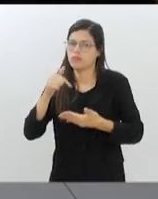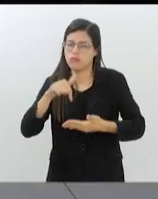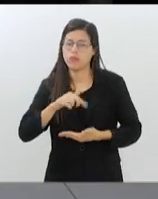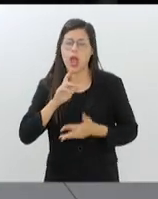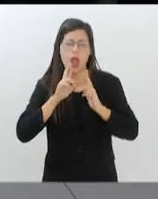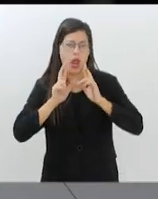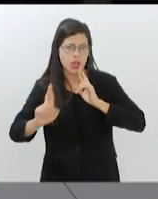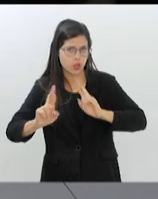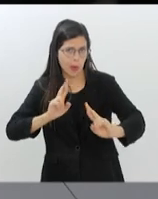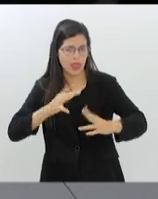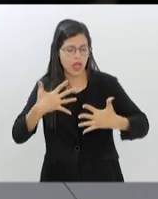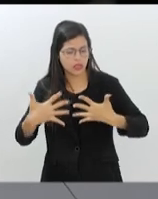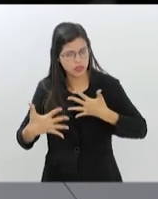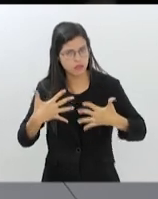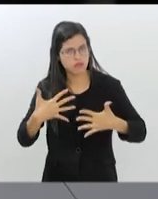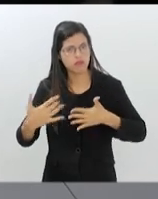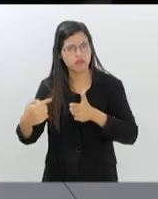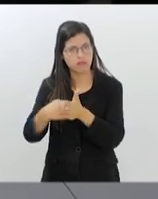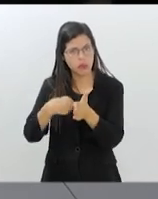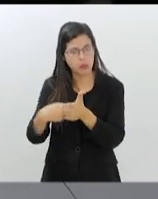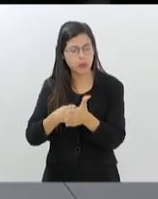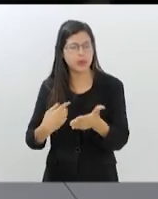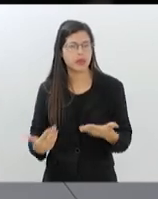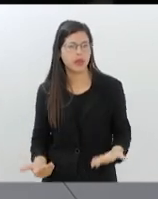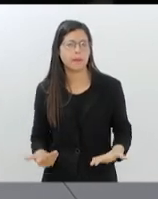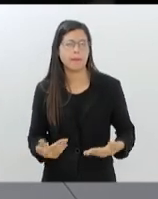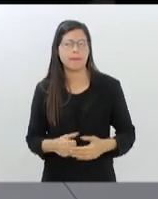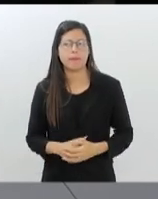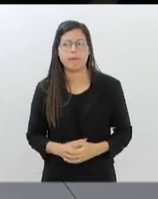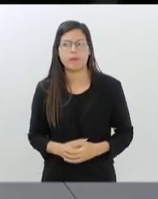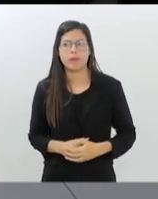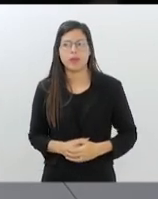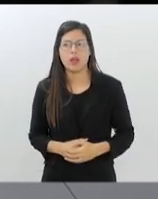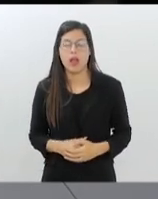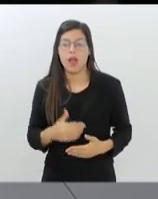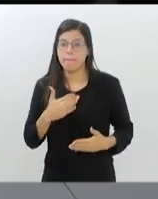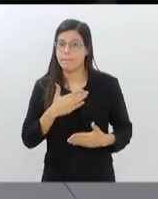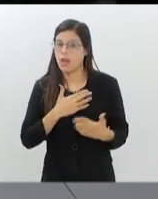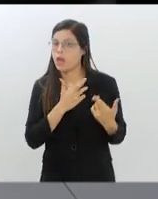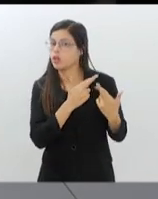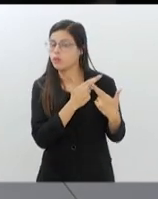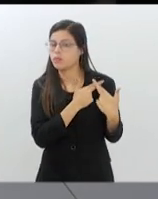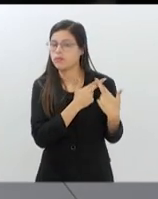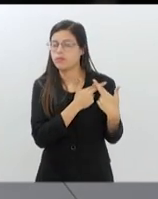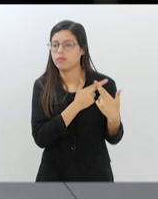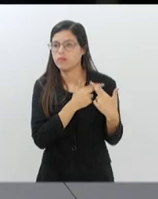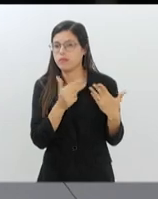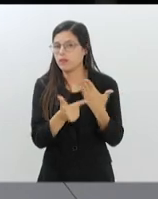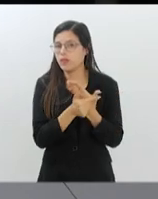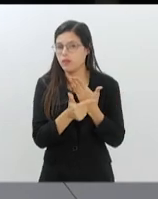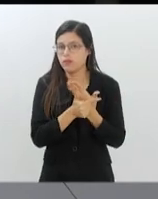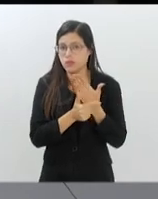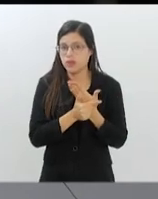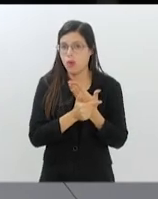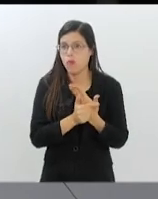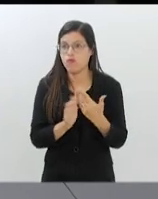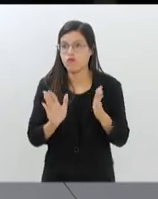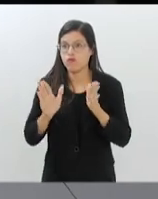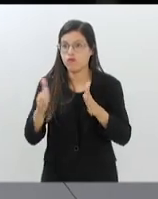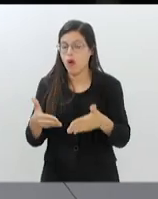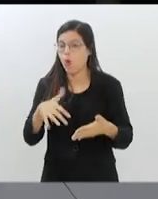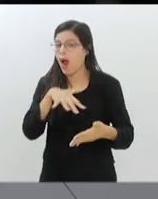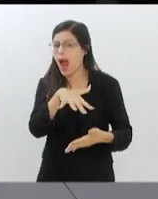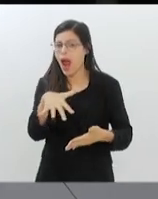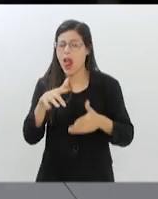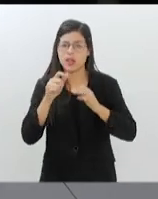e as perguntas que os vossa excelência questionar a até então as minhas atribuições estavam restritamente voltadas pra área de imprensa